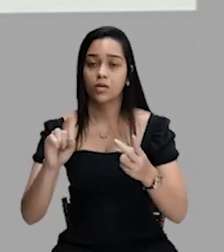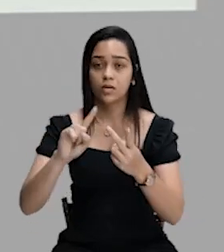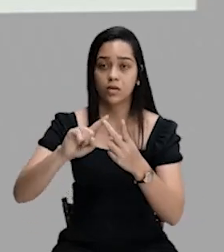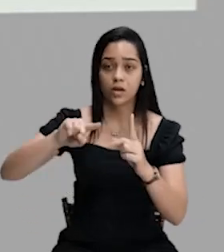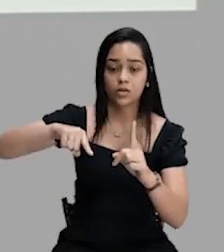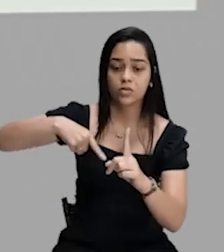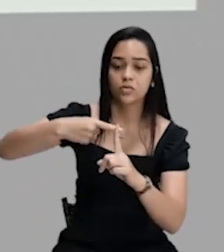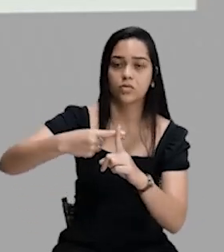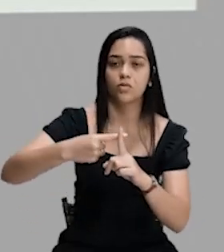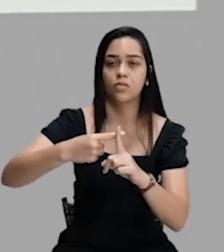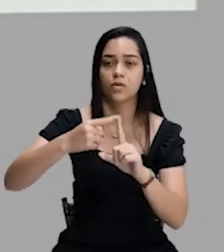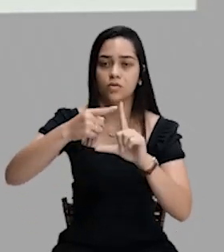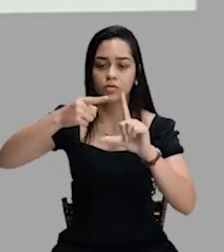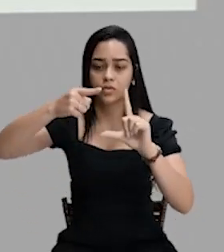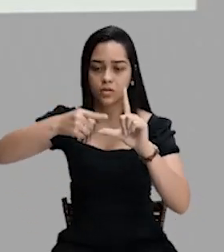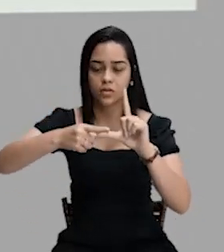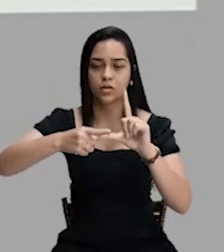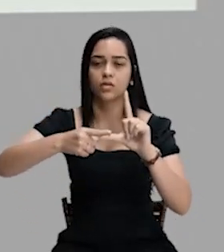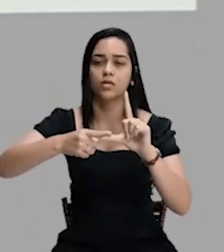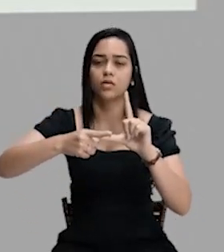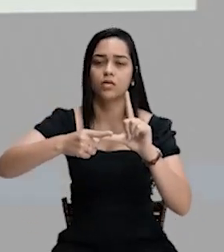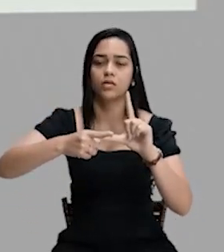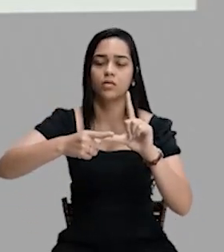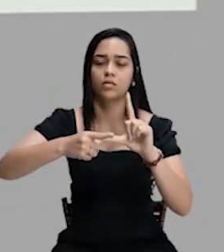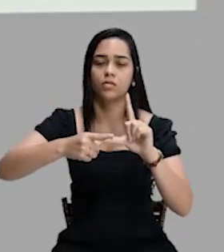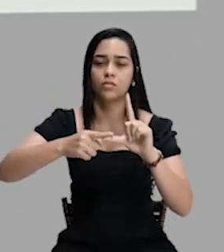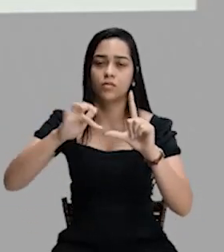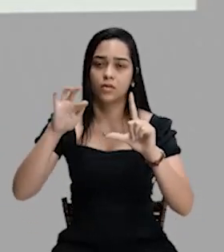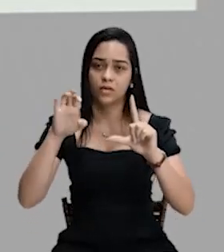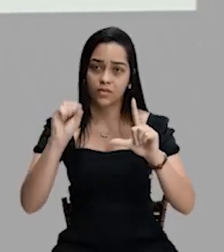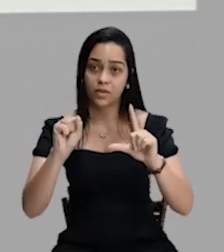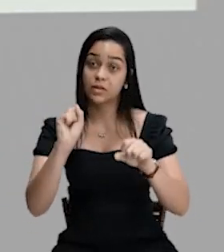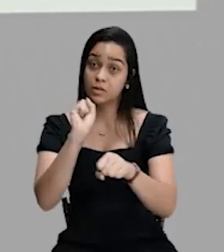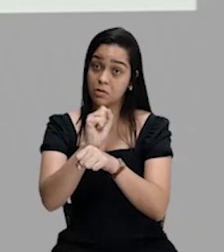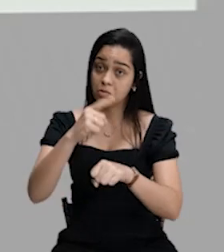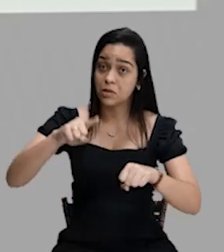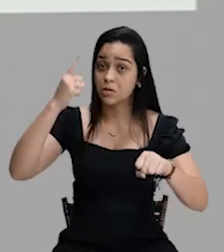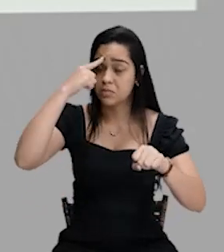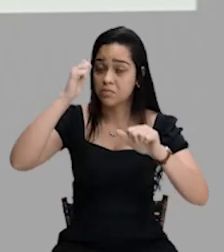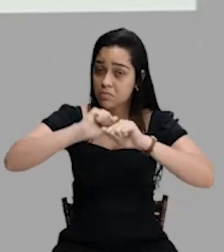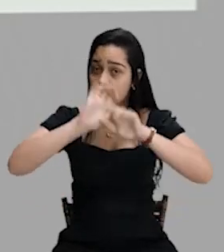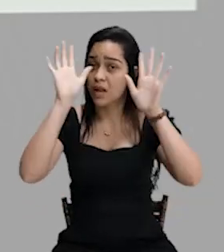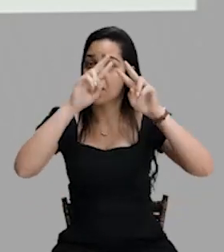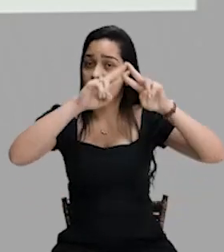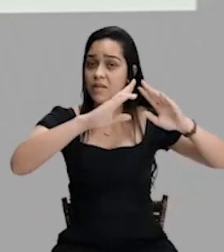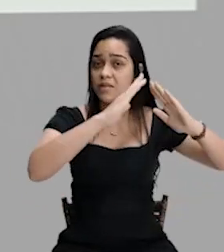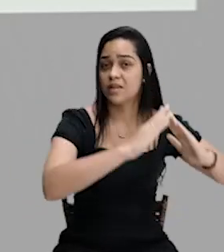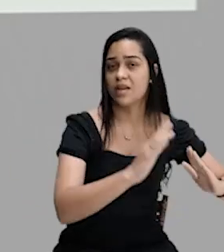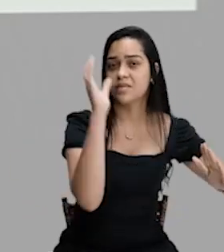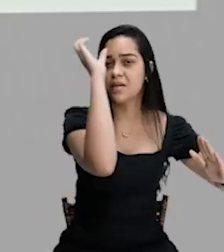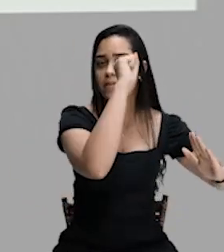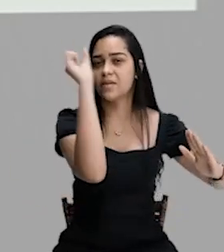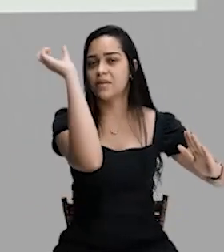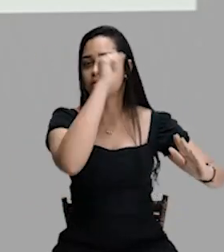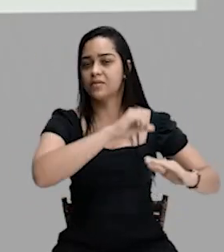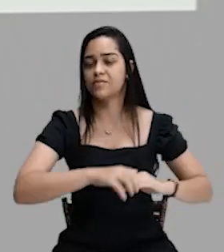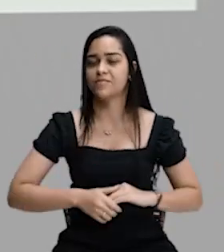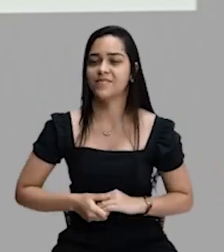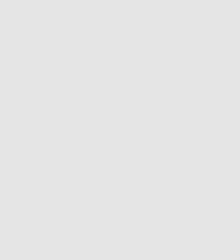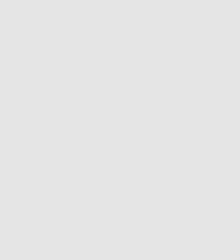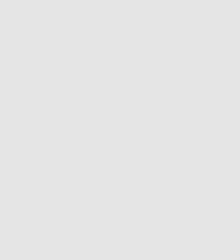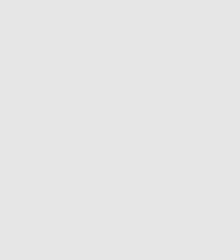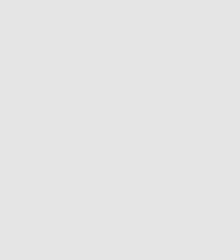soma dos ângulos das faces laterais Espero que tenha entendido hashtag fica em casa aprendendo